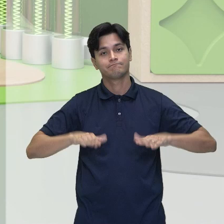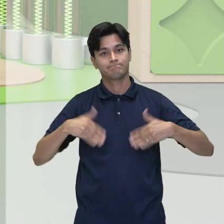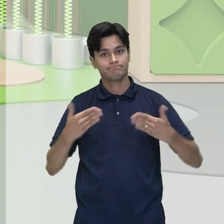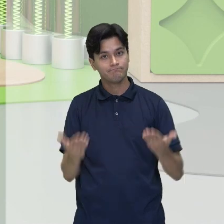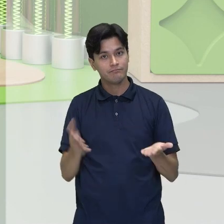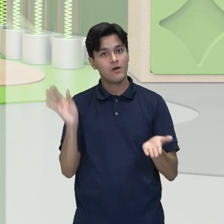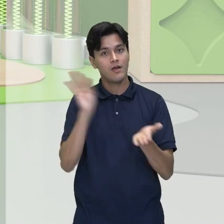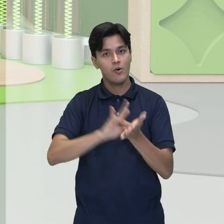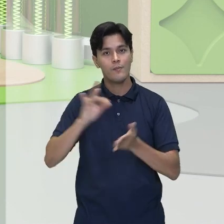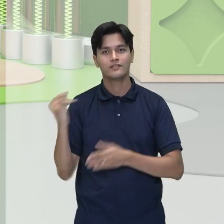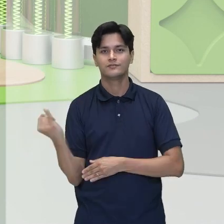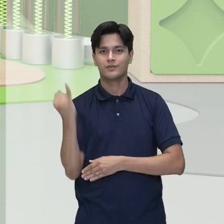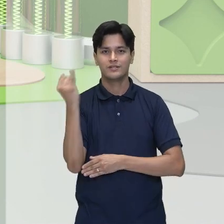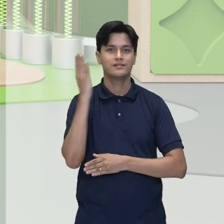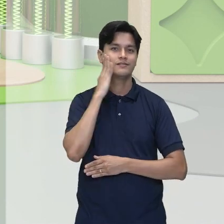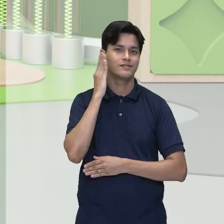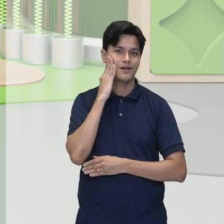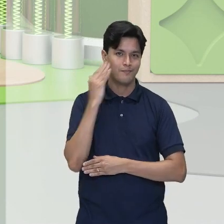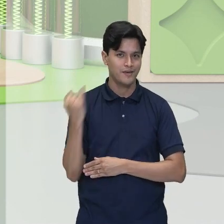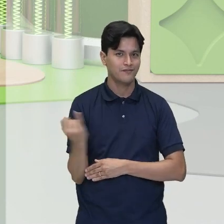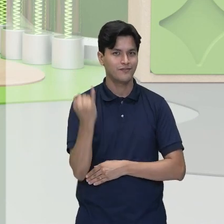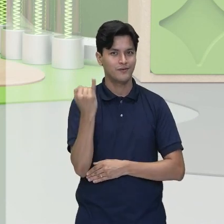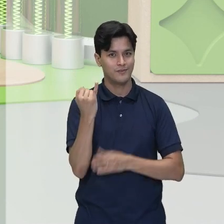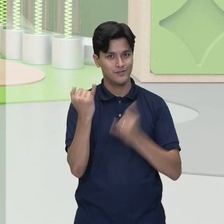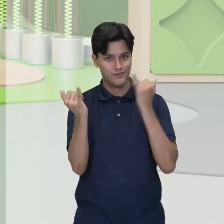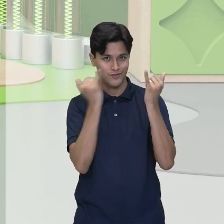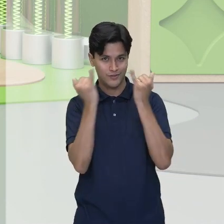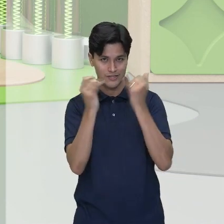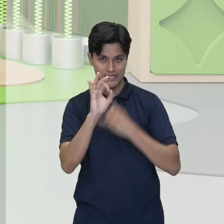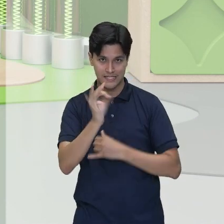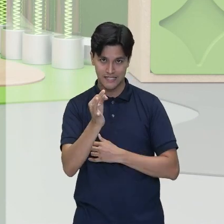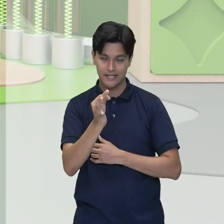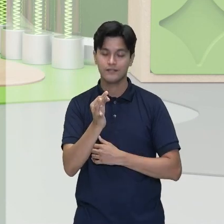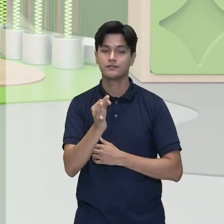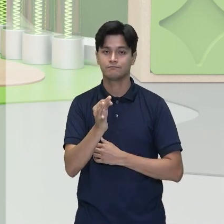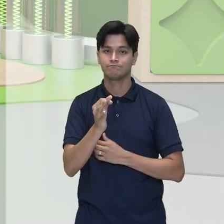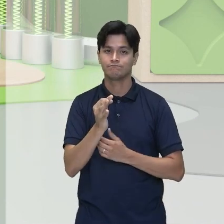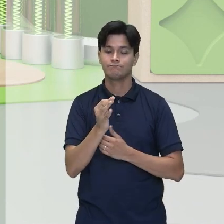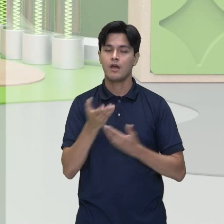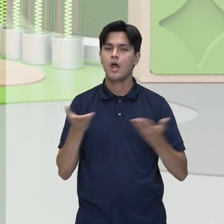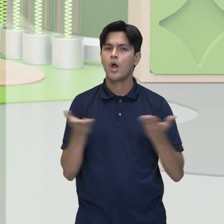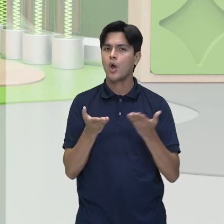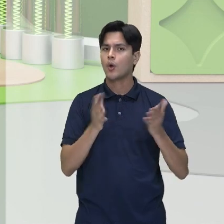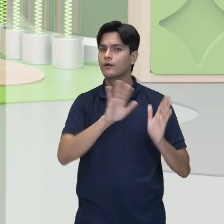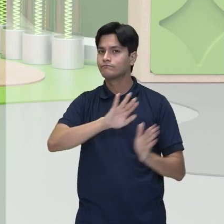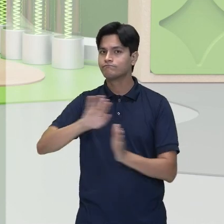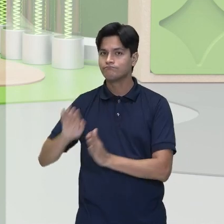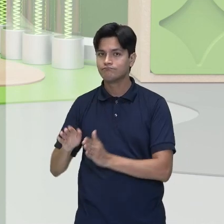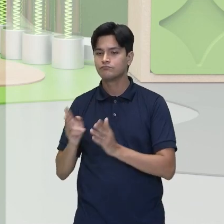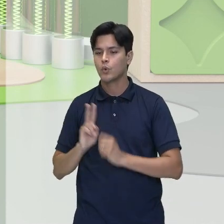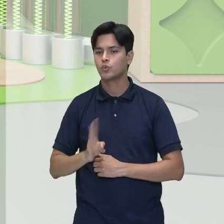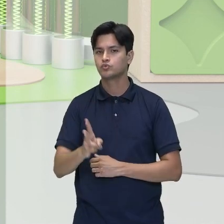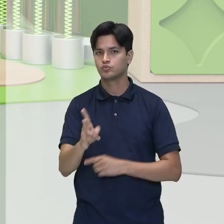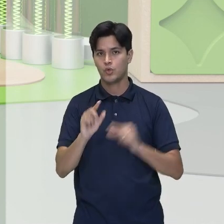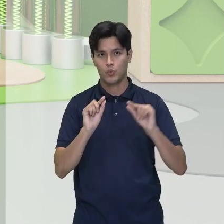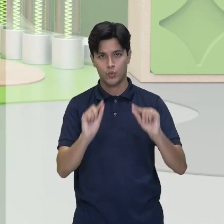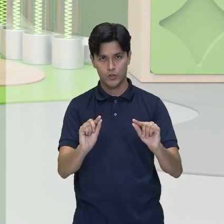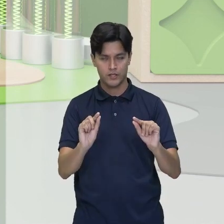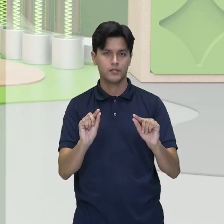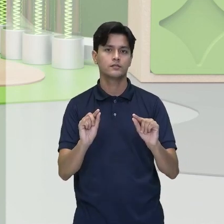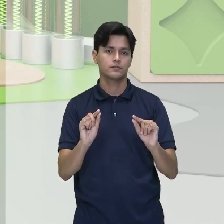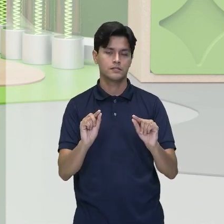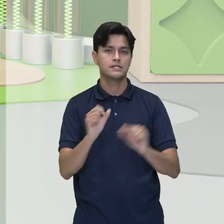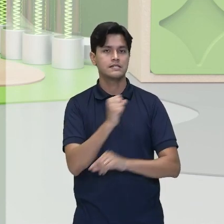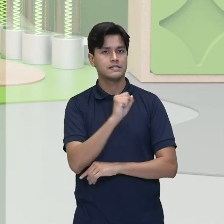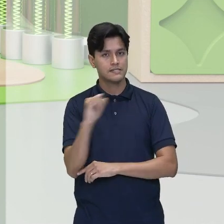importante a gente saber dessas informações. E para a gente prosseguir, né, a gente vai falar um pouquinho aí sobre o que pode acontecer se essa